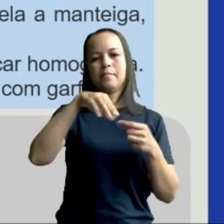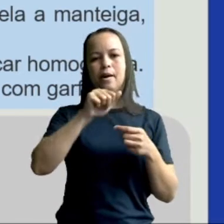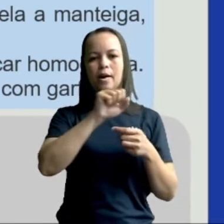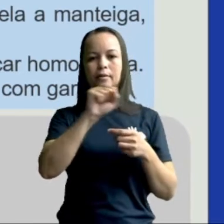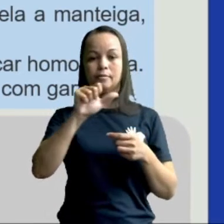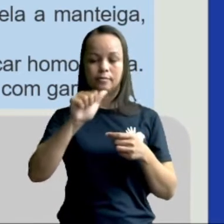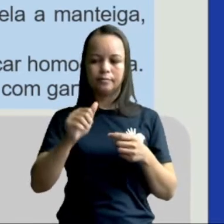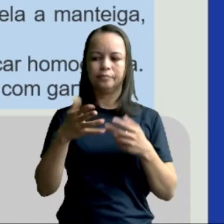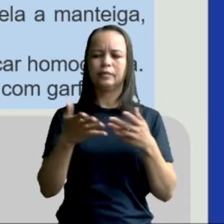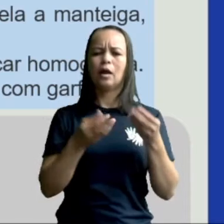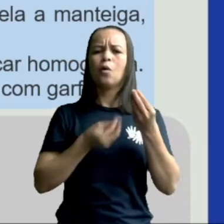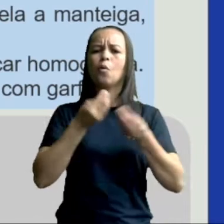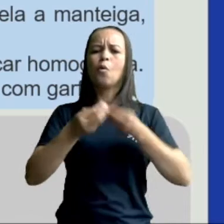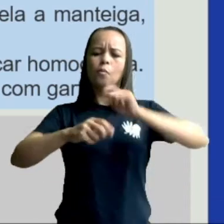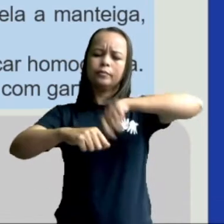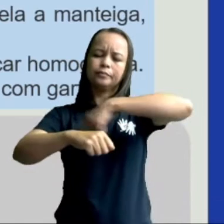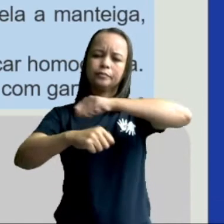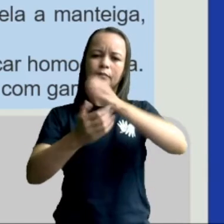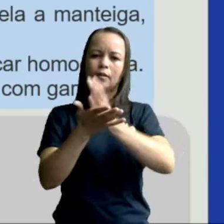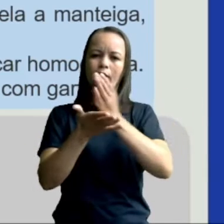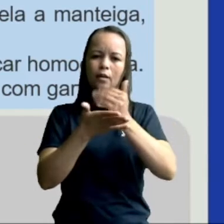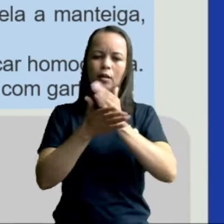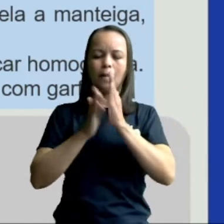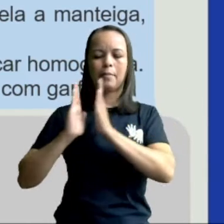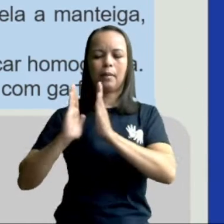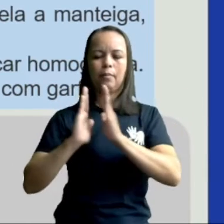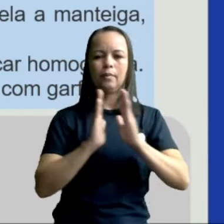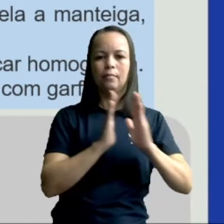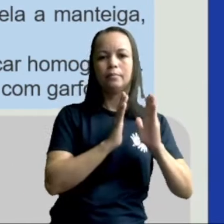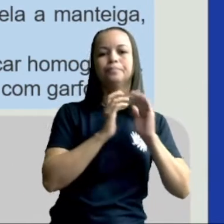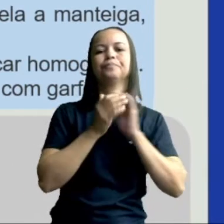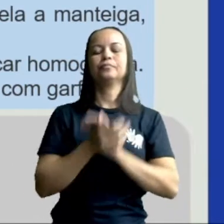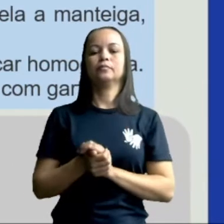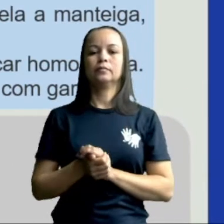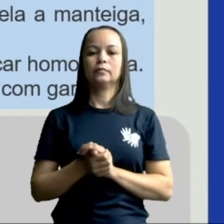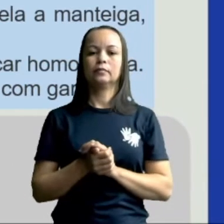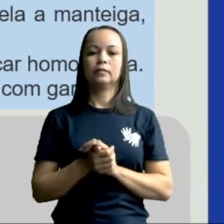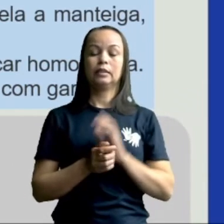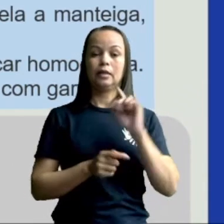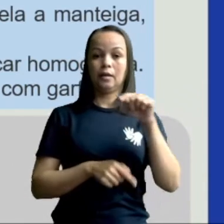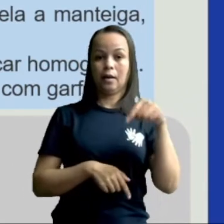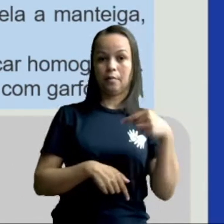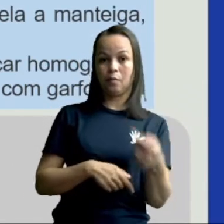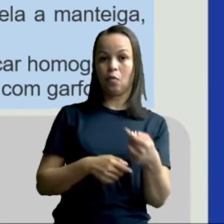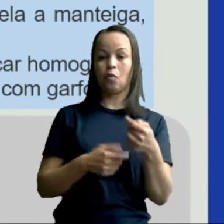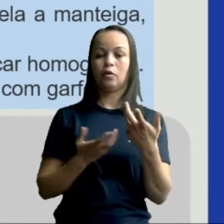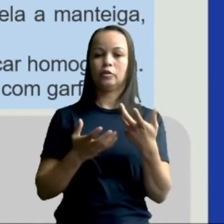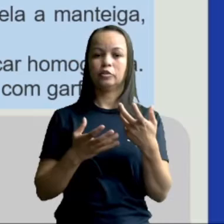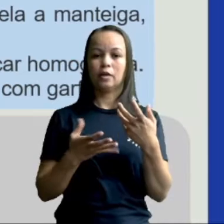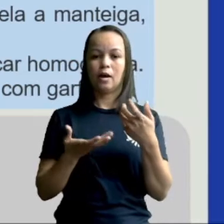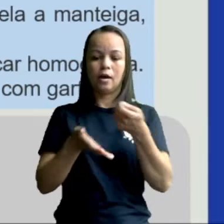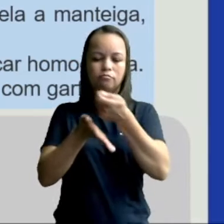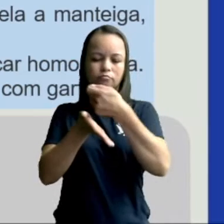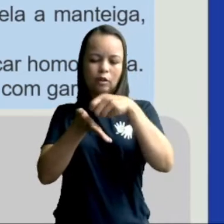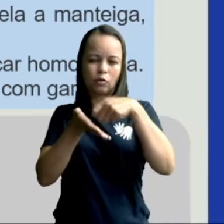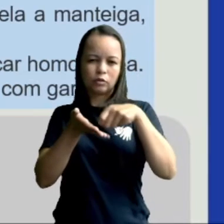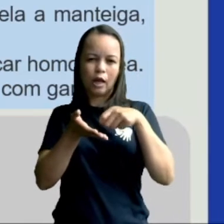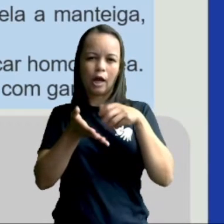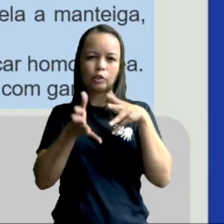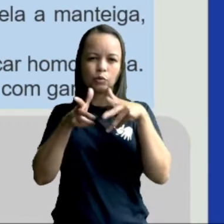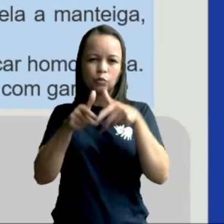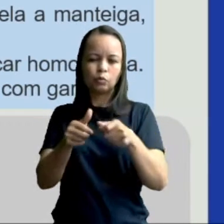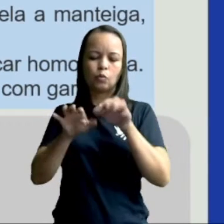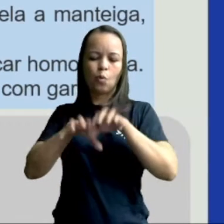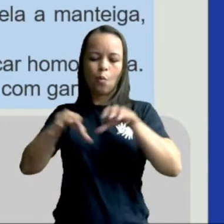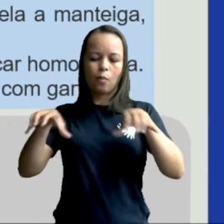no modo de preparar, onde a gente vai seguir o passo a passo. Após anotar os ingredientes,